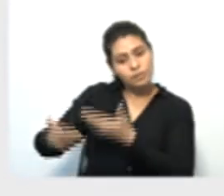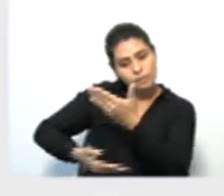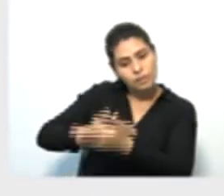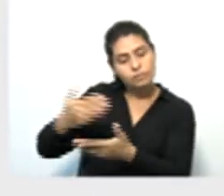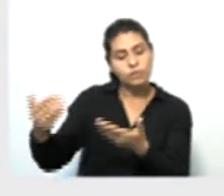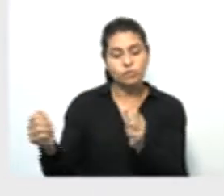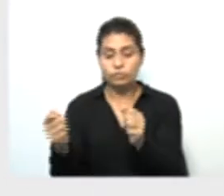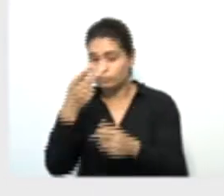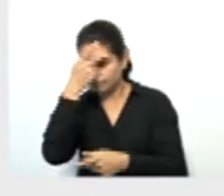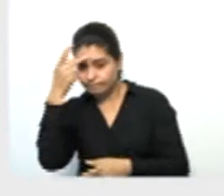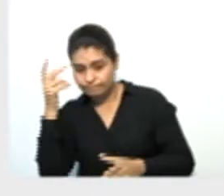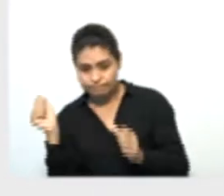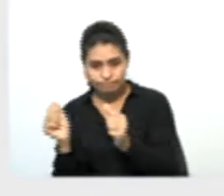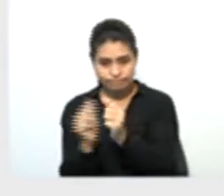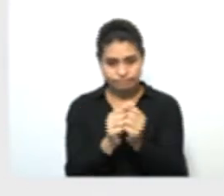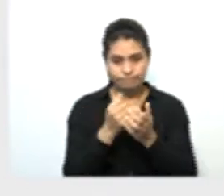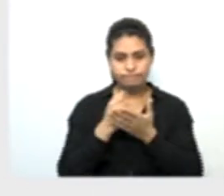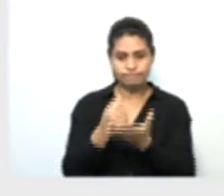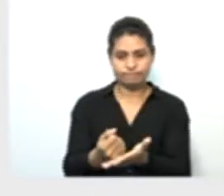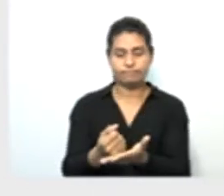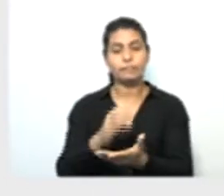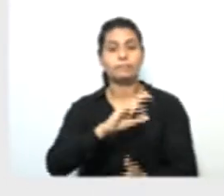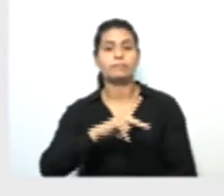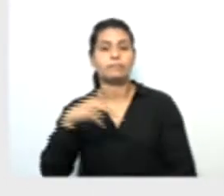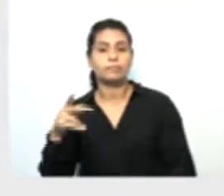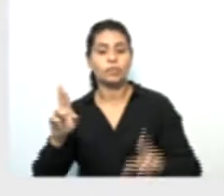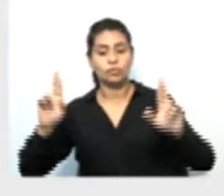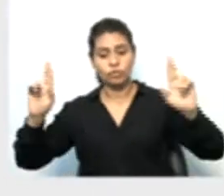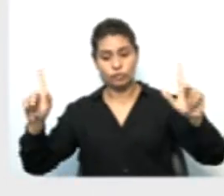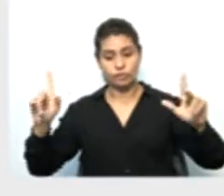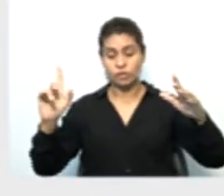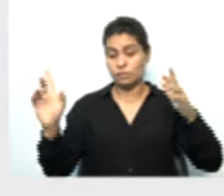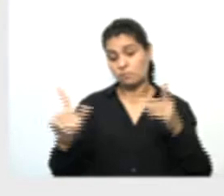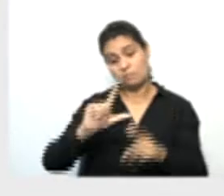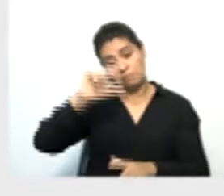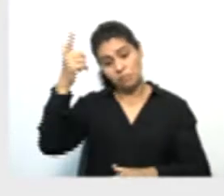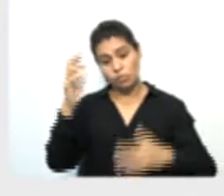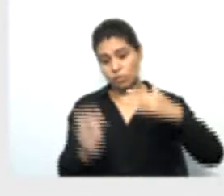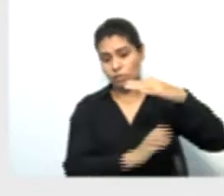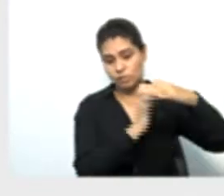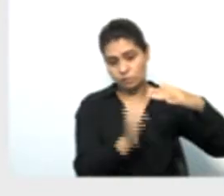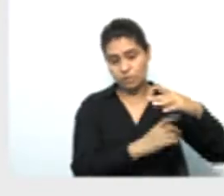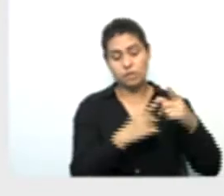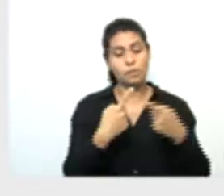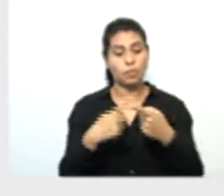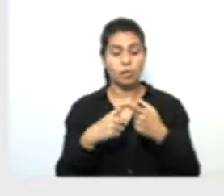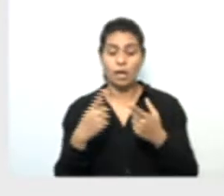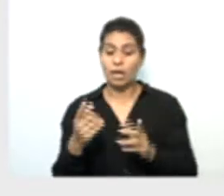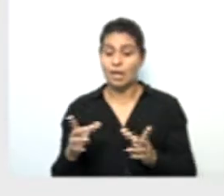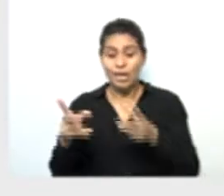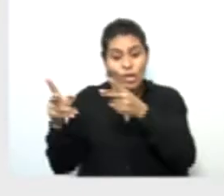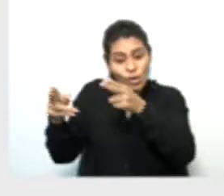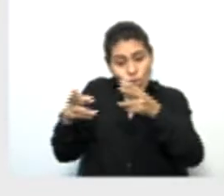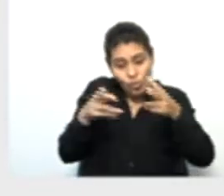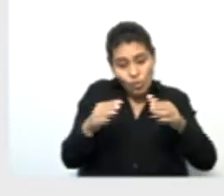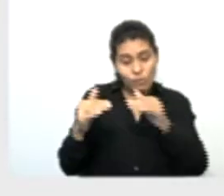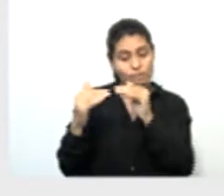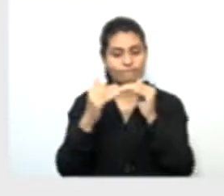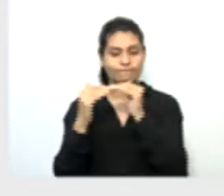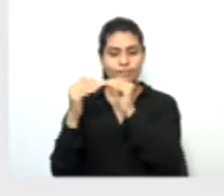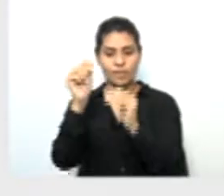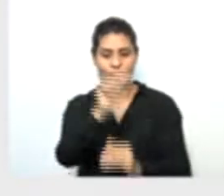participação. As cooperativas diferenciam-se das demais empresas por serem, ao mesmo tempo,